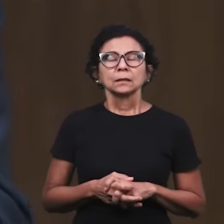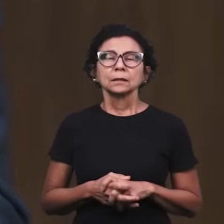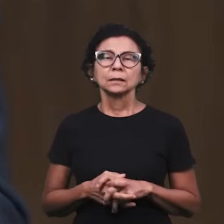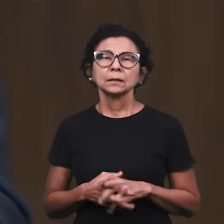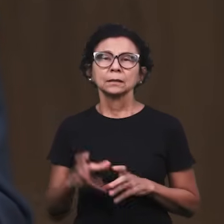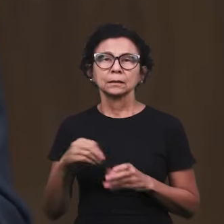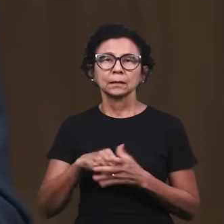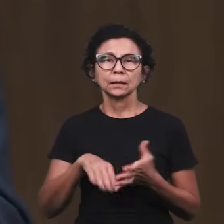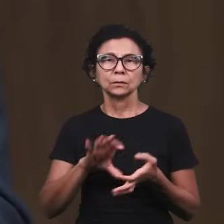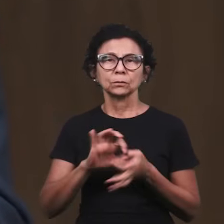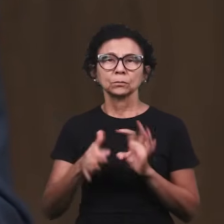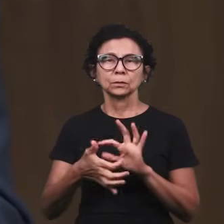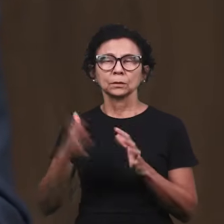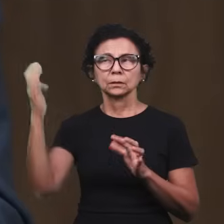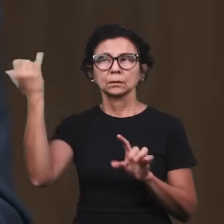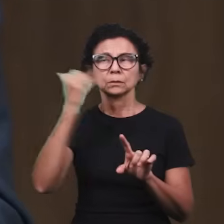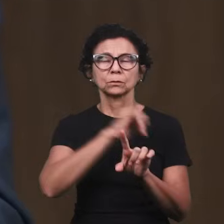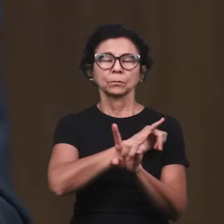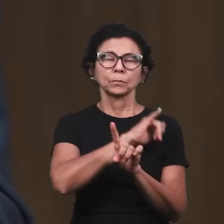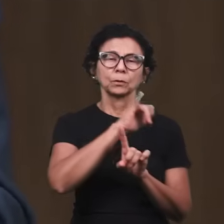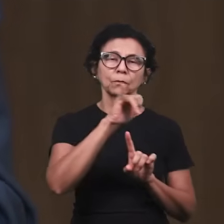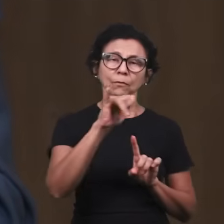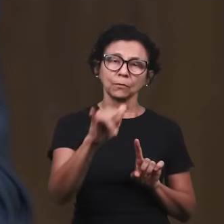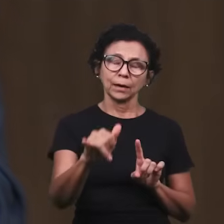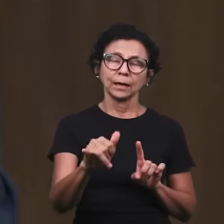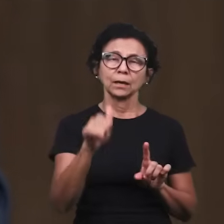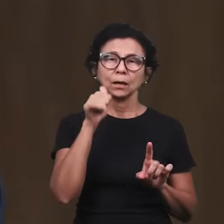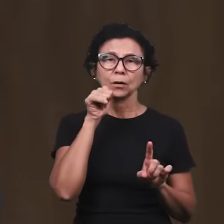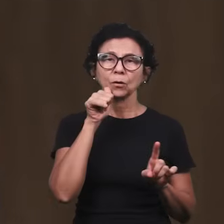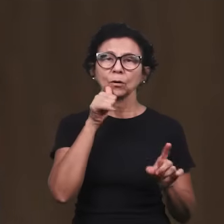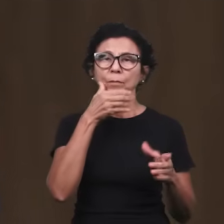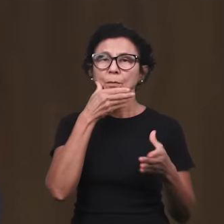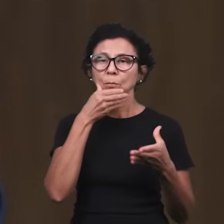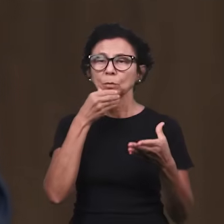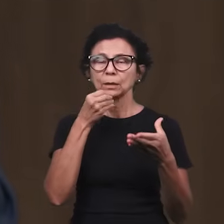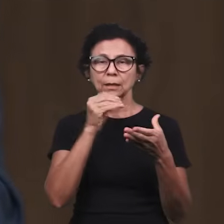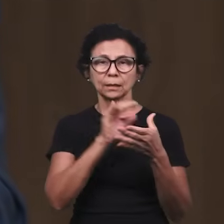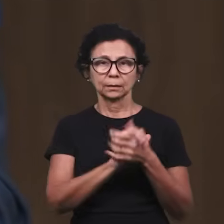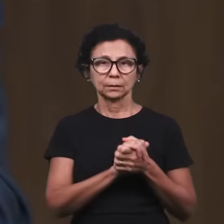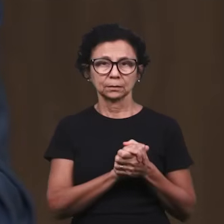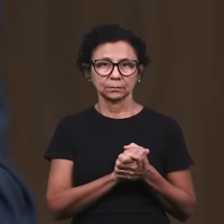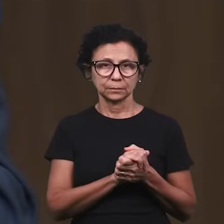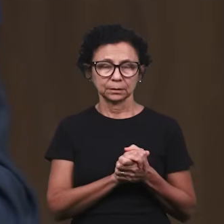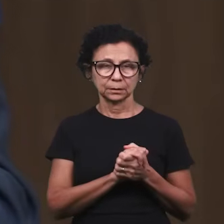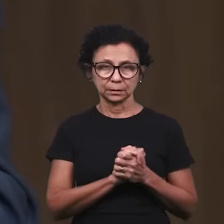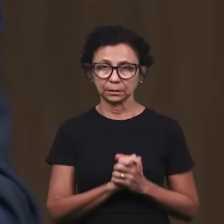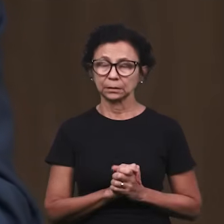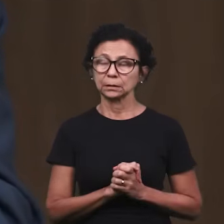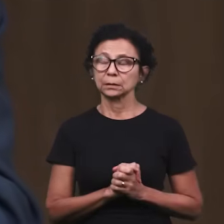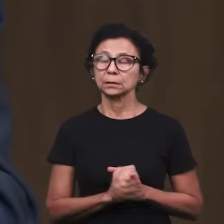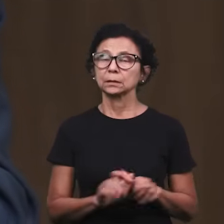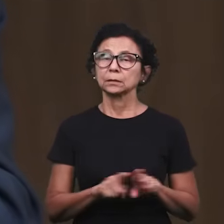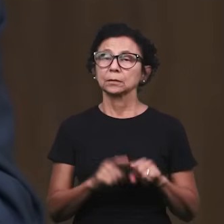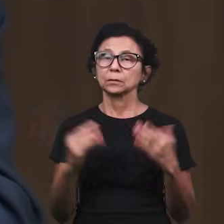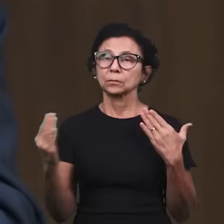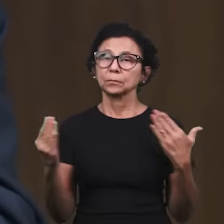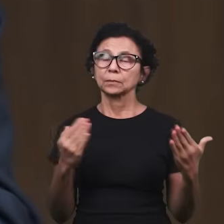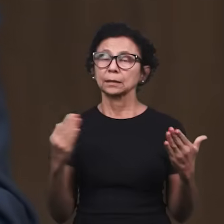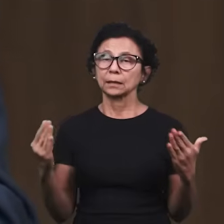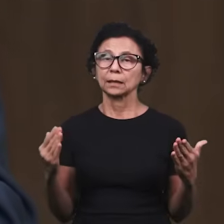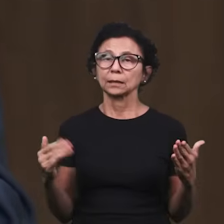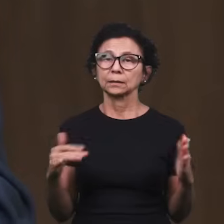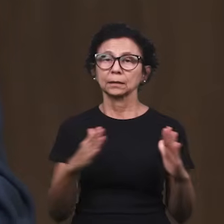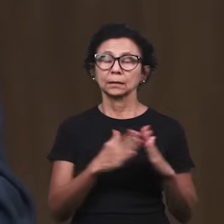casamento é uma figura profética da união de Jesus com a igreja, e tem uma riqueza muito grande aqui